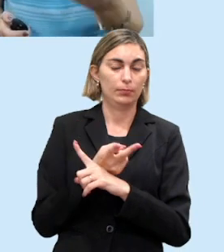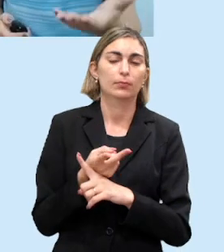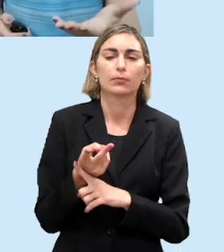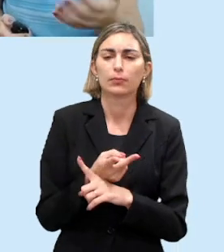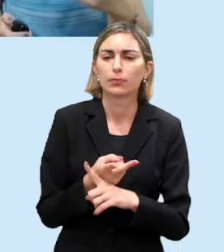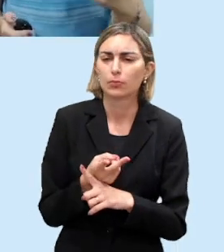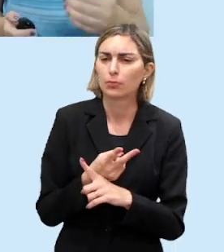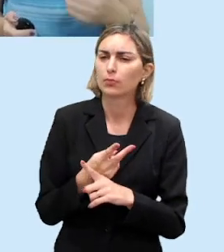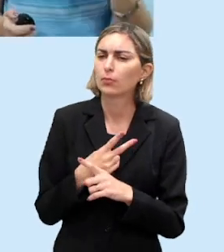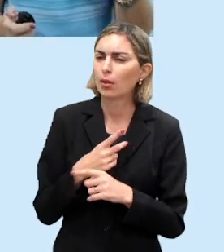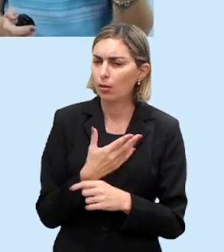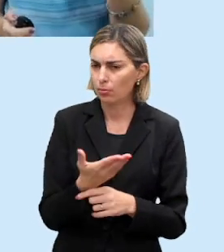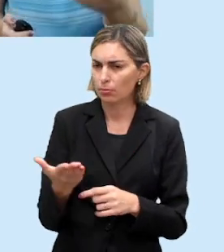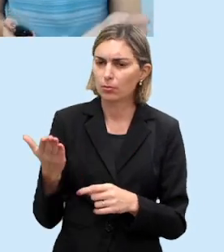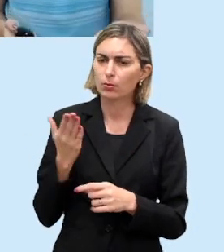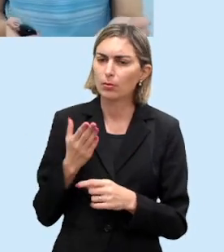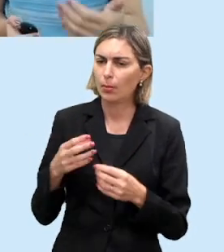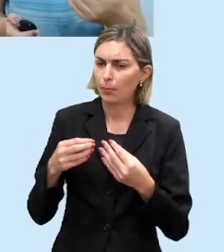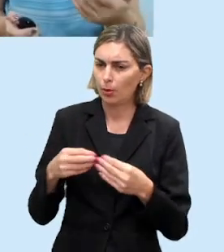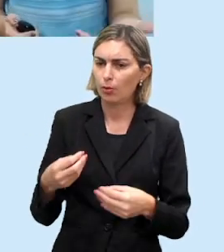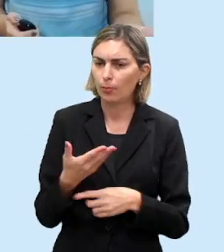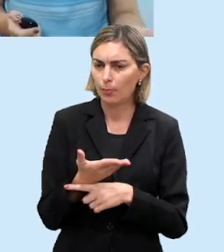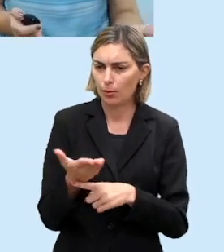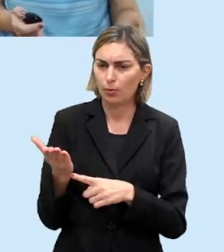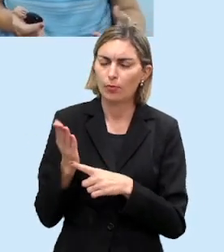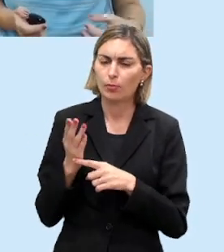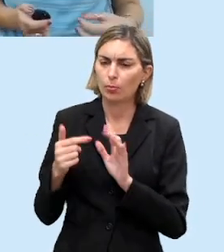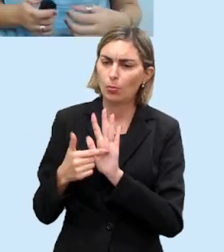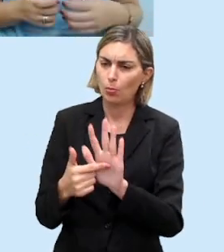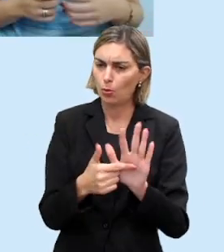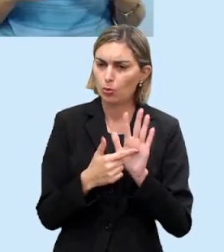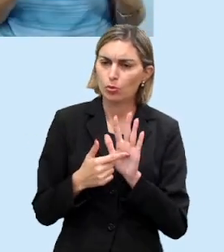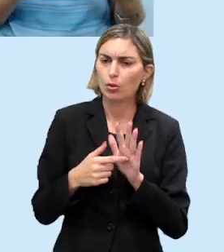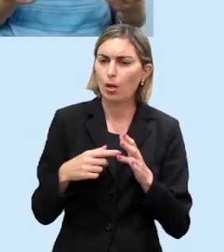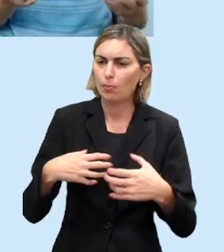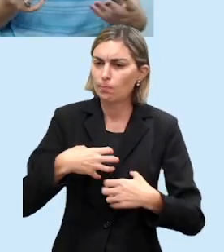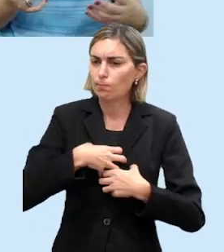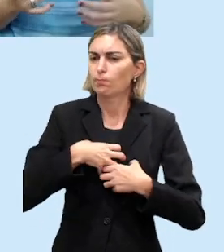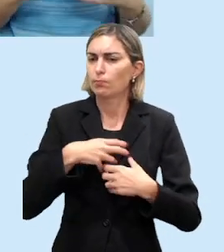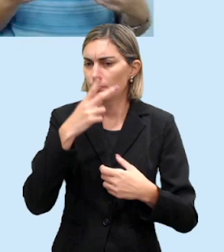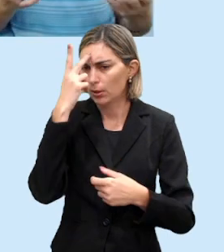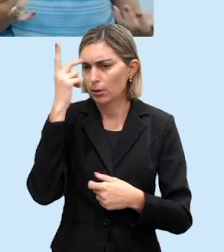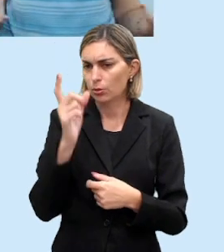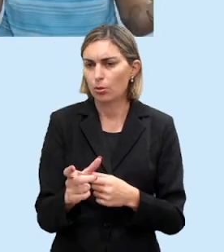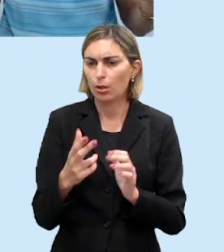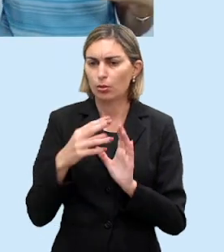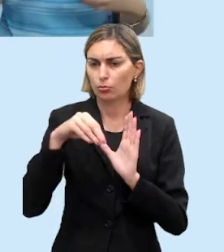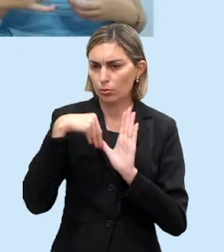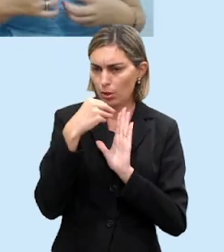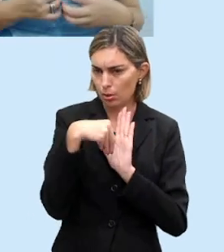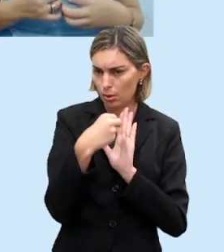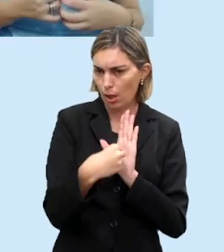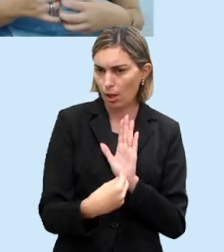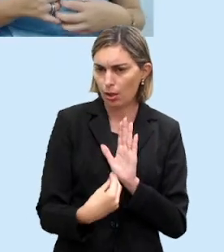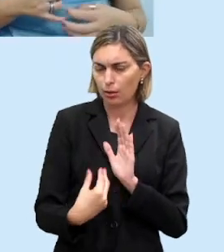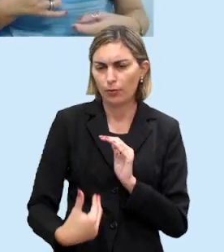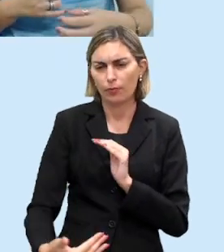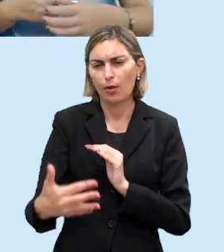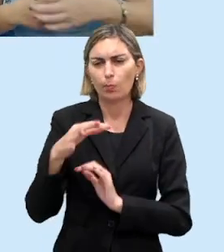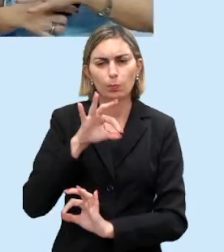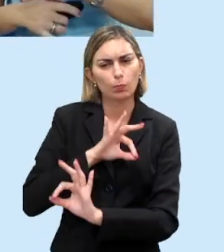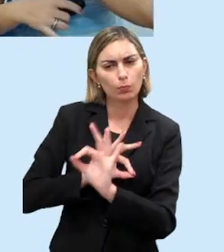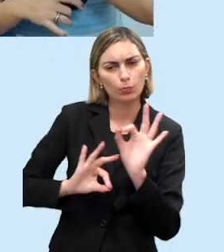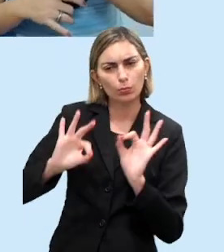um efeito, provocar um efeito em alguém, não é? Então, o designer, ele vai tangibilizar, não